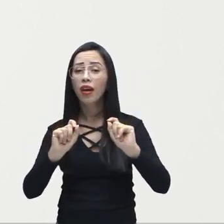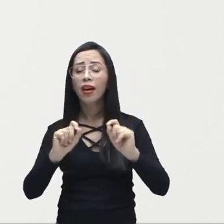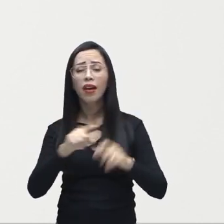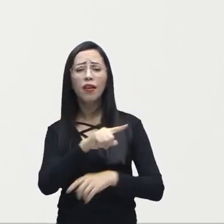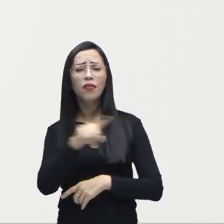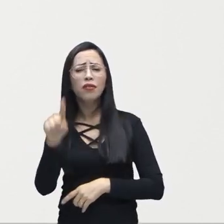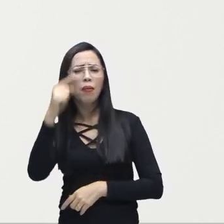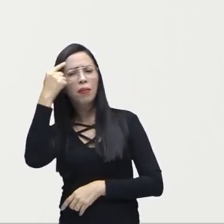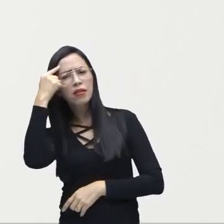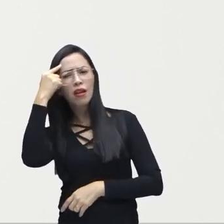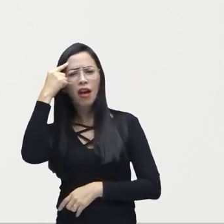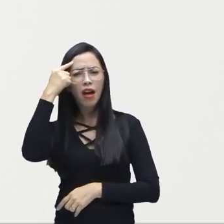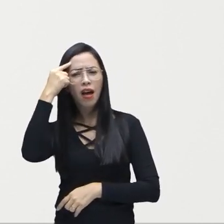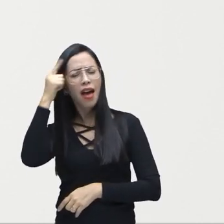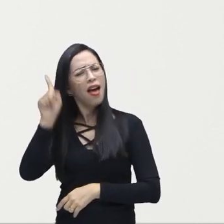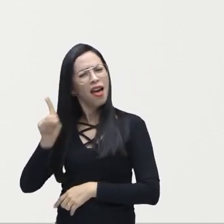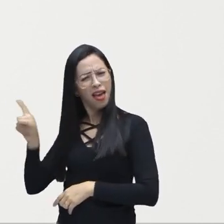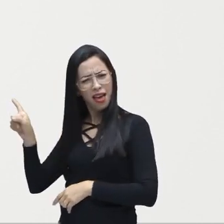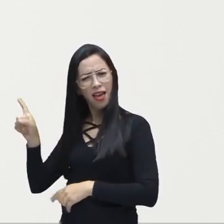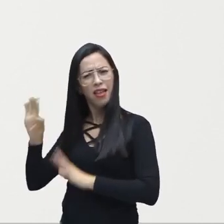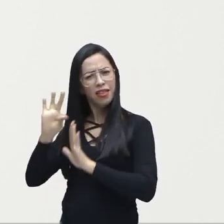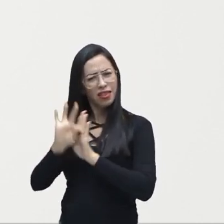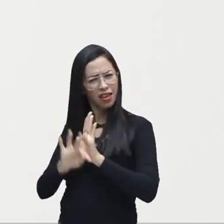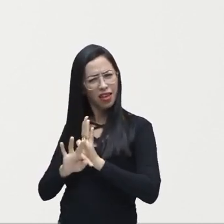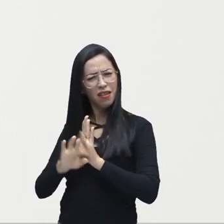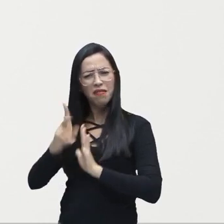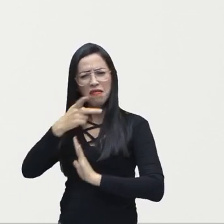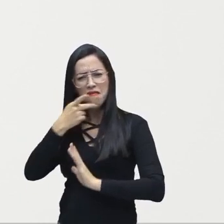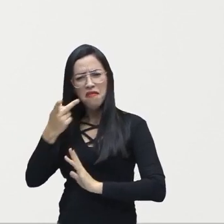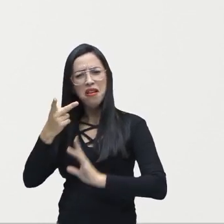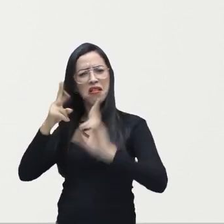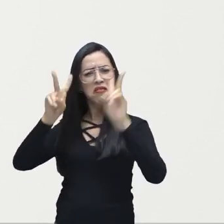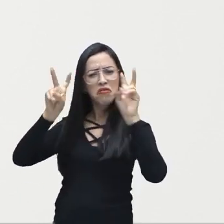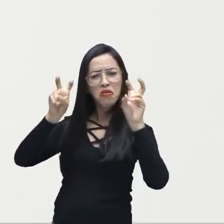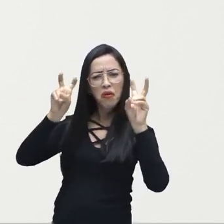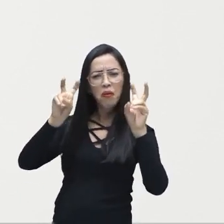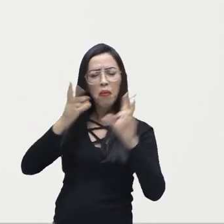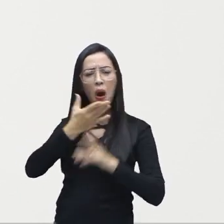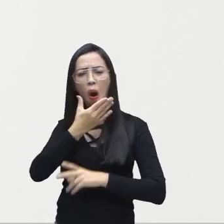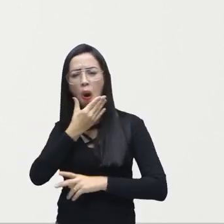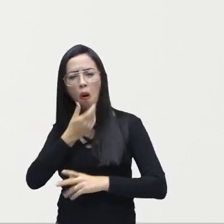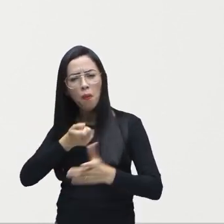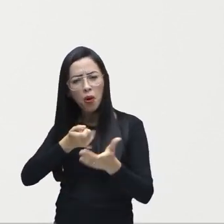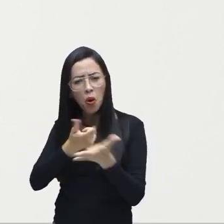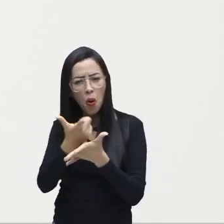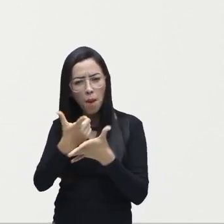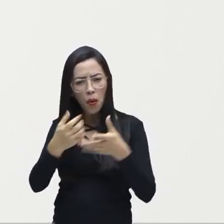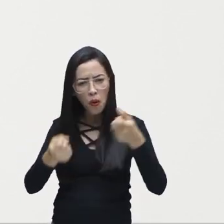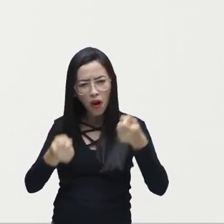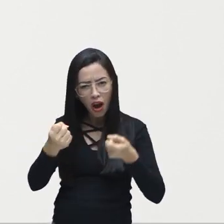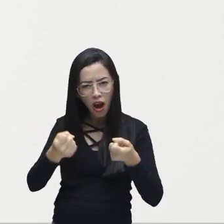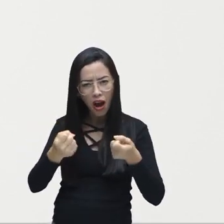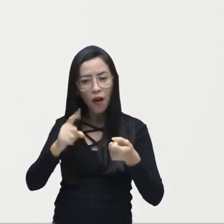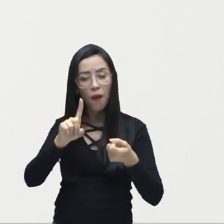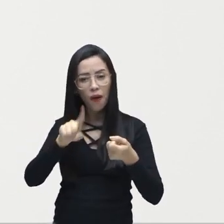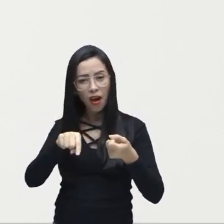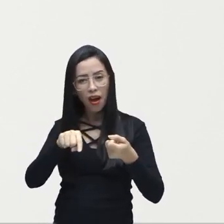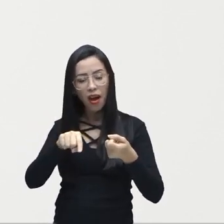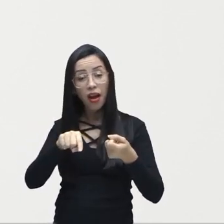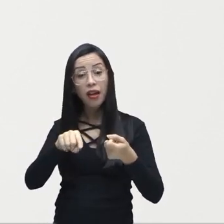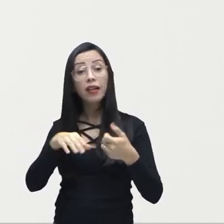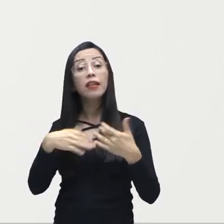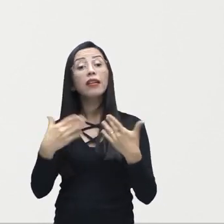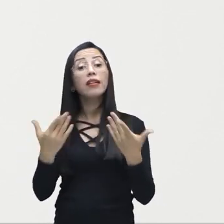dizer, esse texto fala de um sujeito que comprou um objeto. Então,